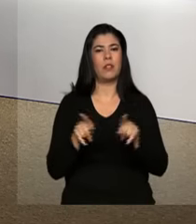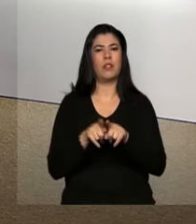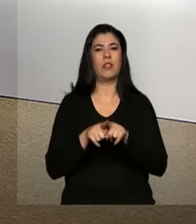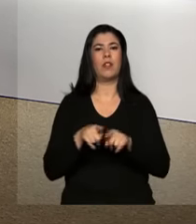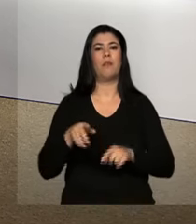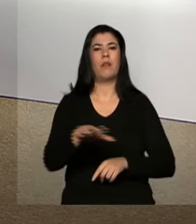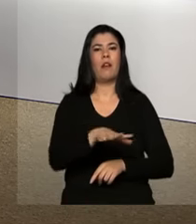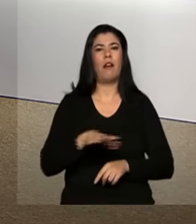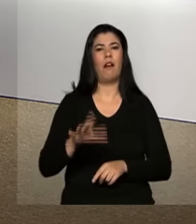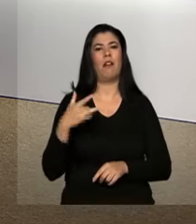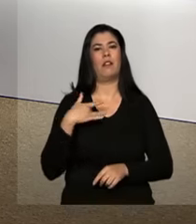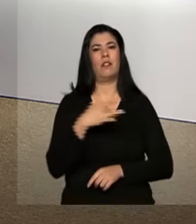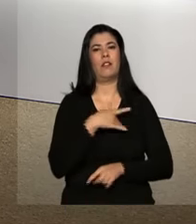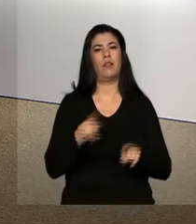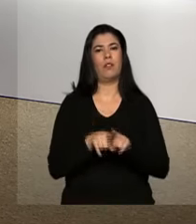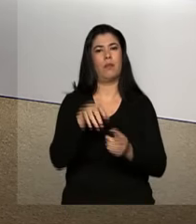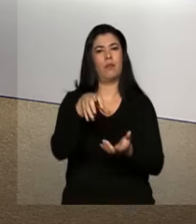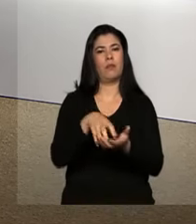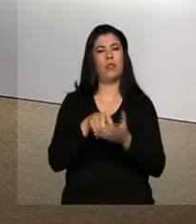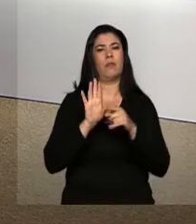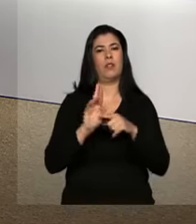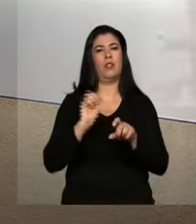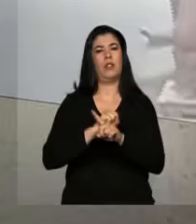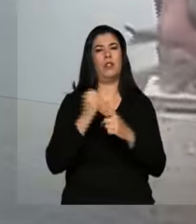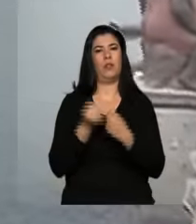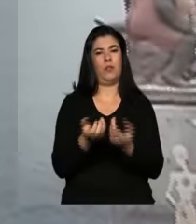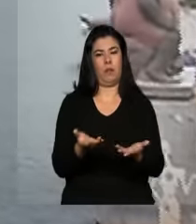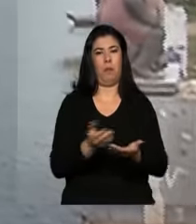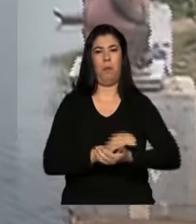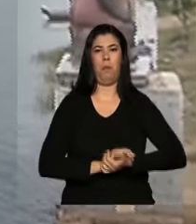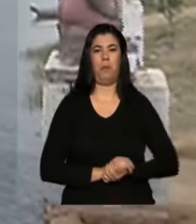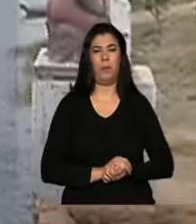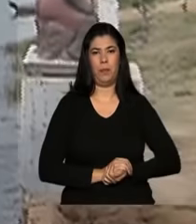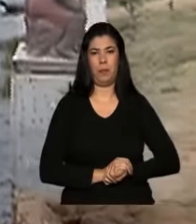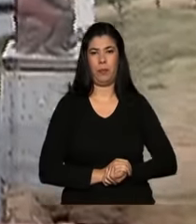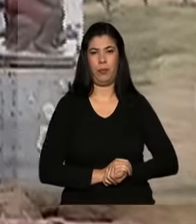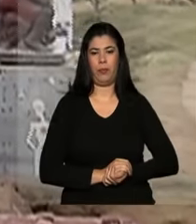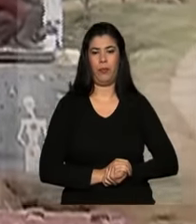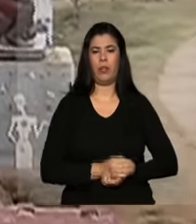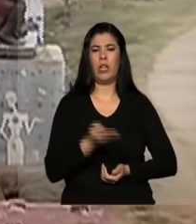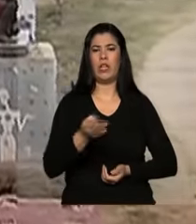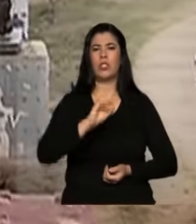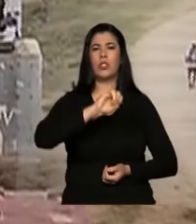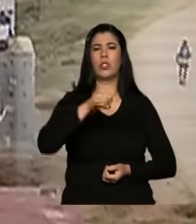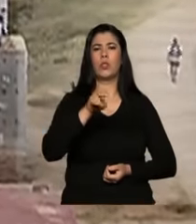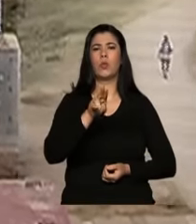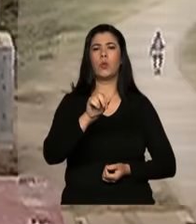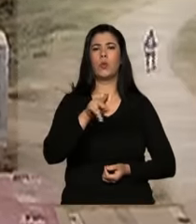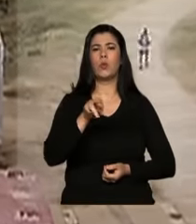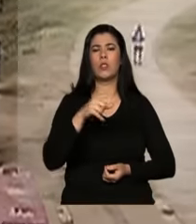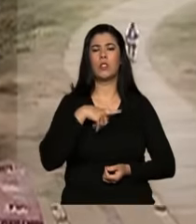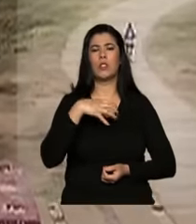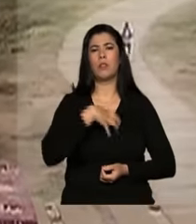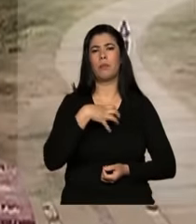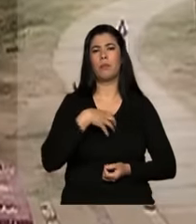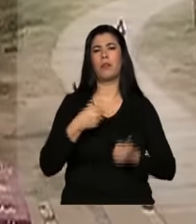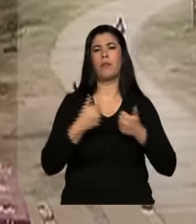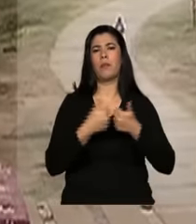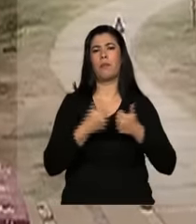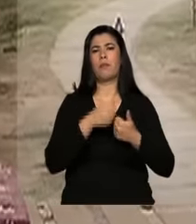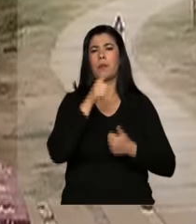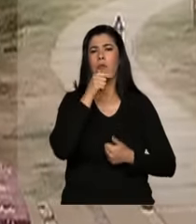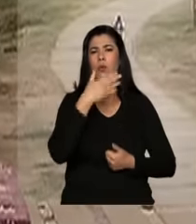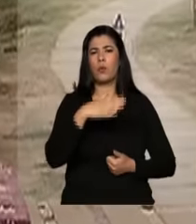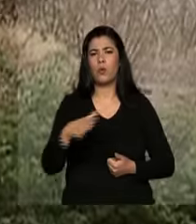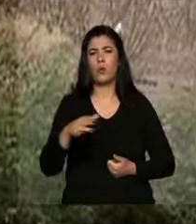e centro de referência de assistência social. Juazeiro, na Bahia, fica às margens do Rio São Francisco, na divisa com o estado